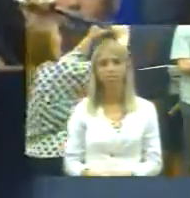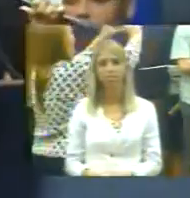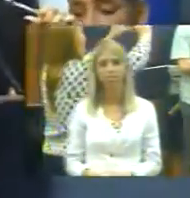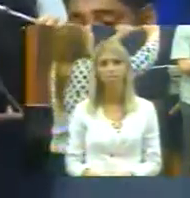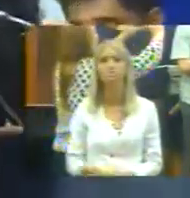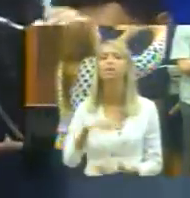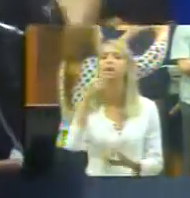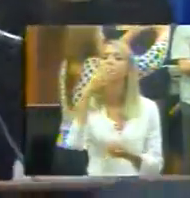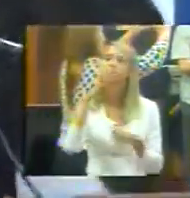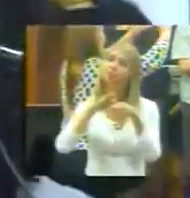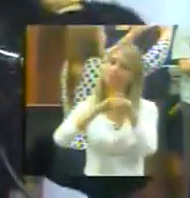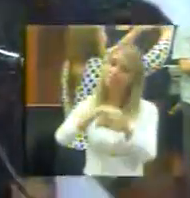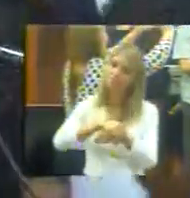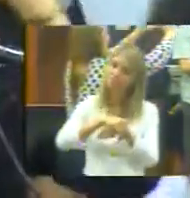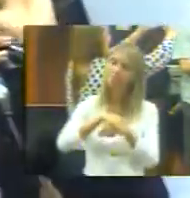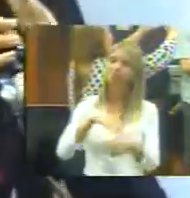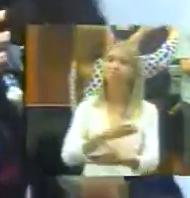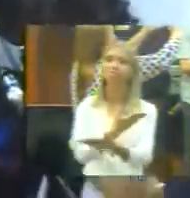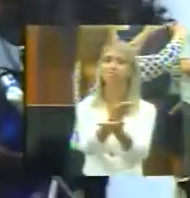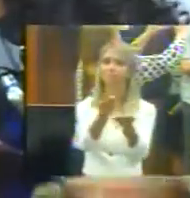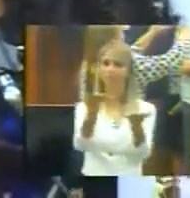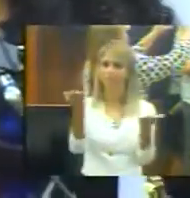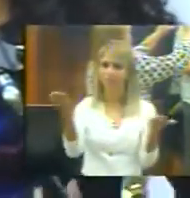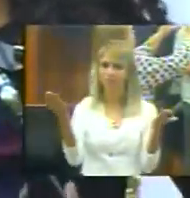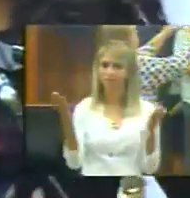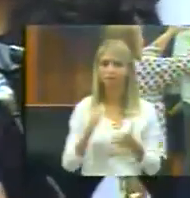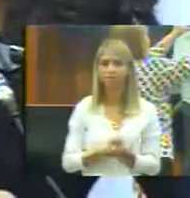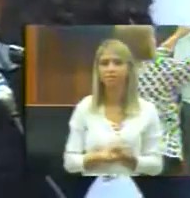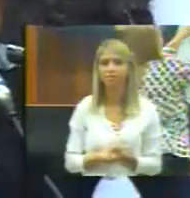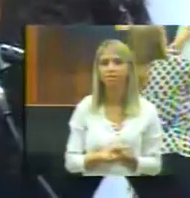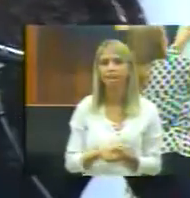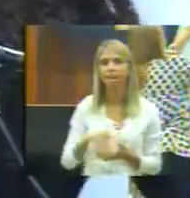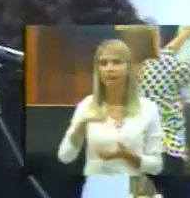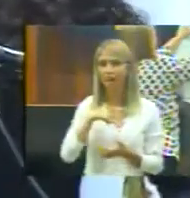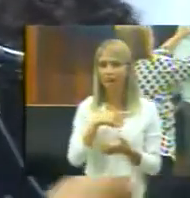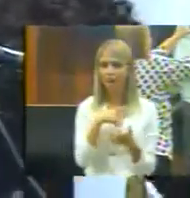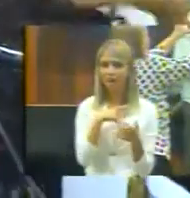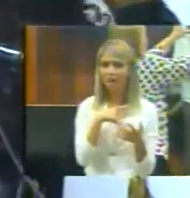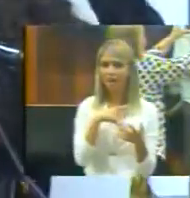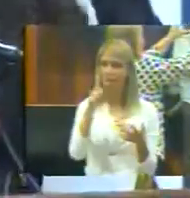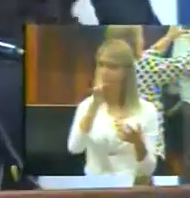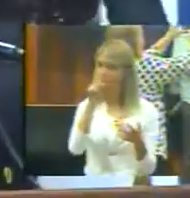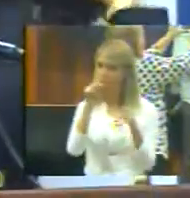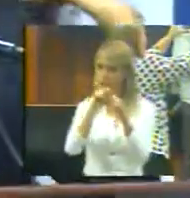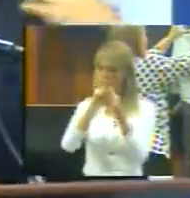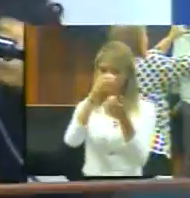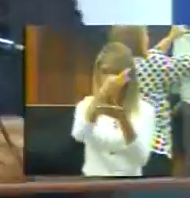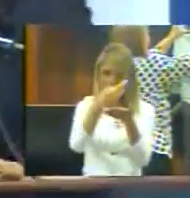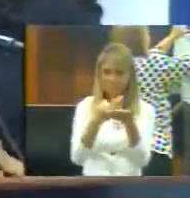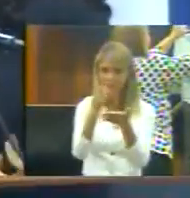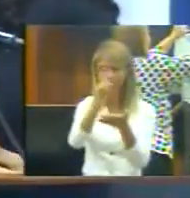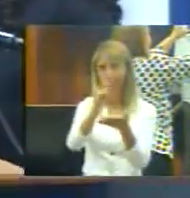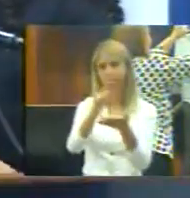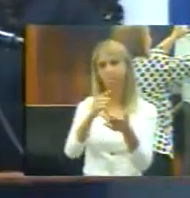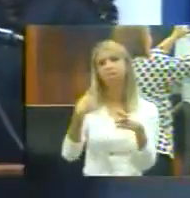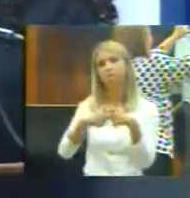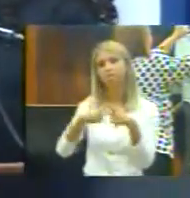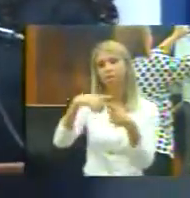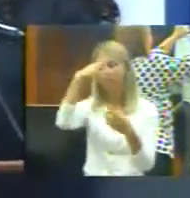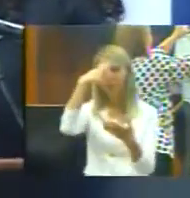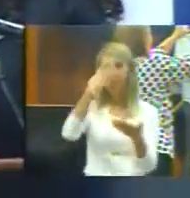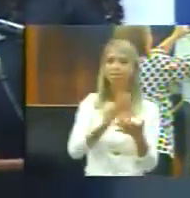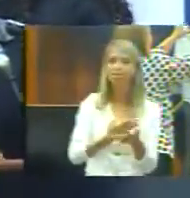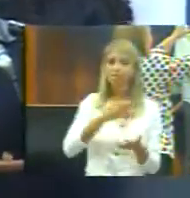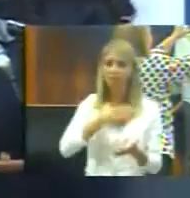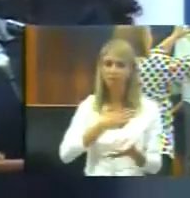Bom, boa noite a todos. Bom, eu não preparei discurso, não, porque eu acreditava em mim, que tudo